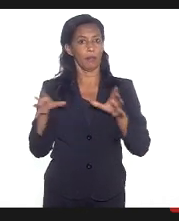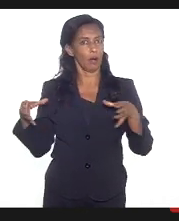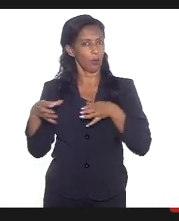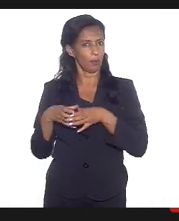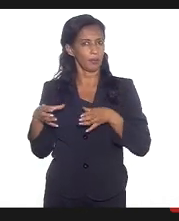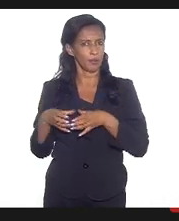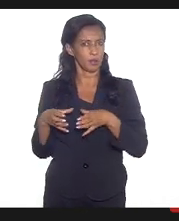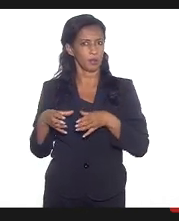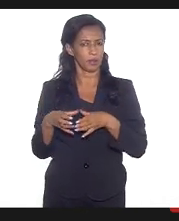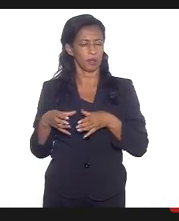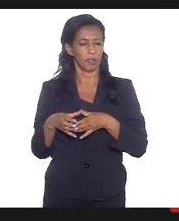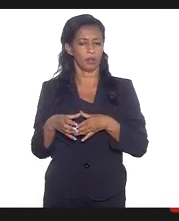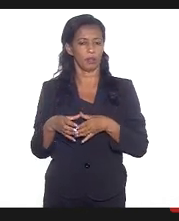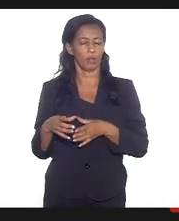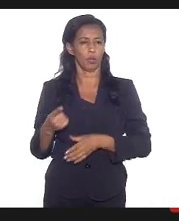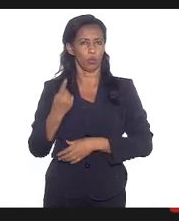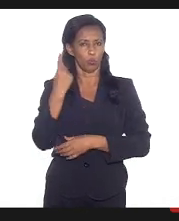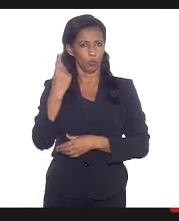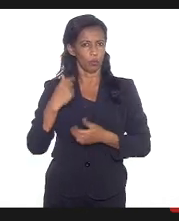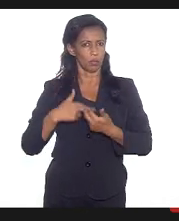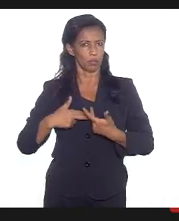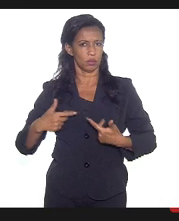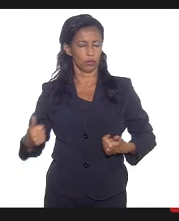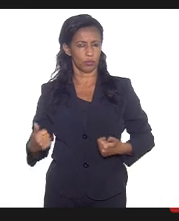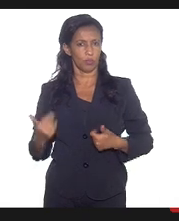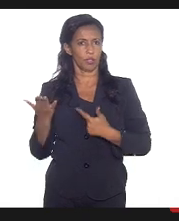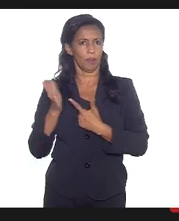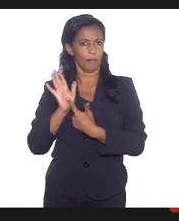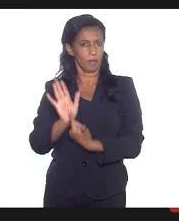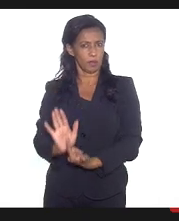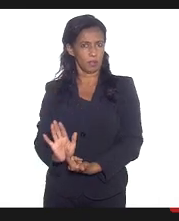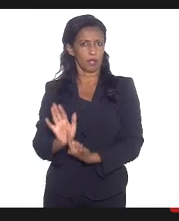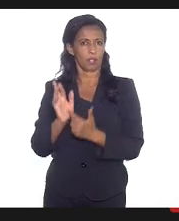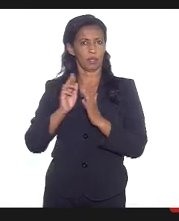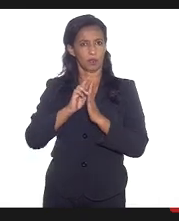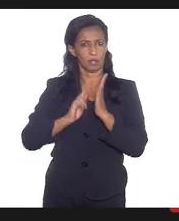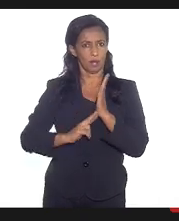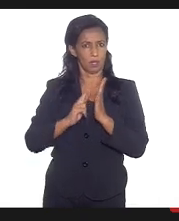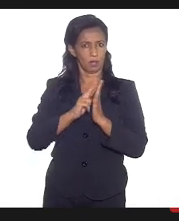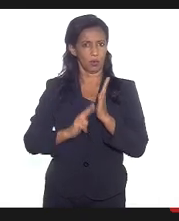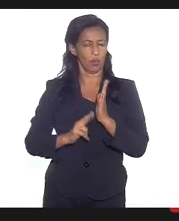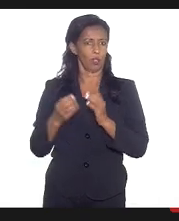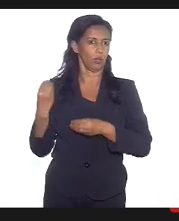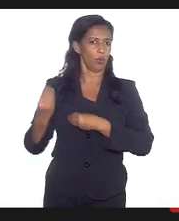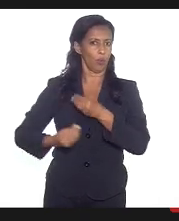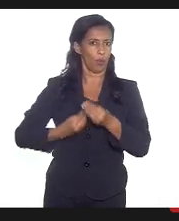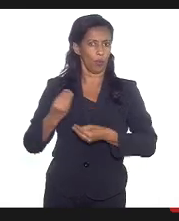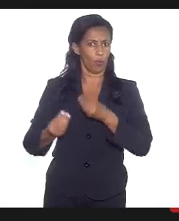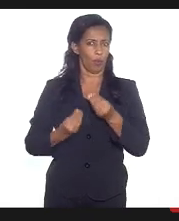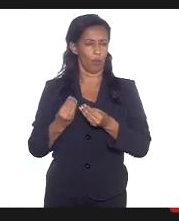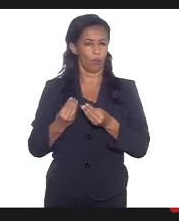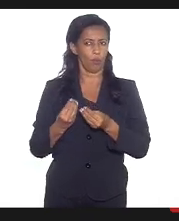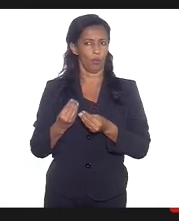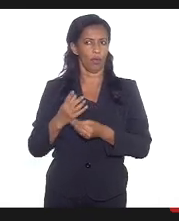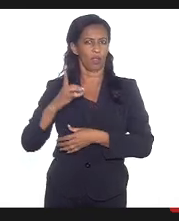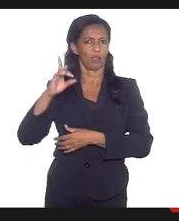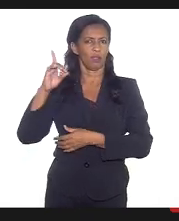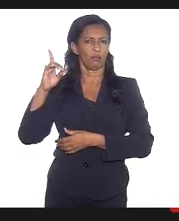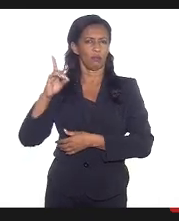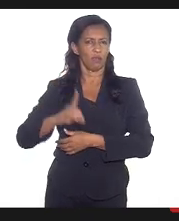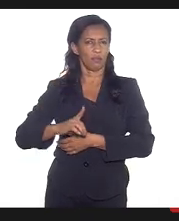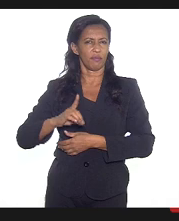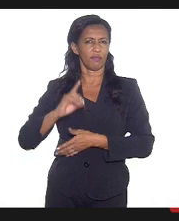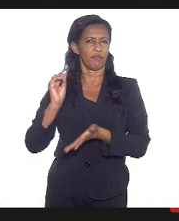comissão, uma das questões, né, apresentadas nesse relatório como deficiência de